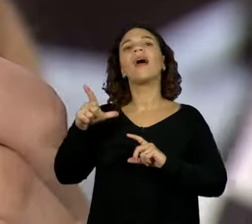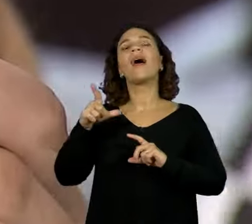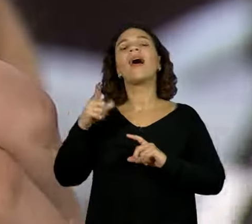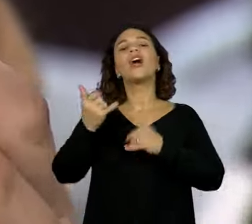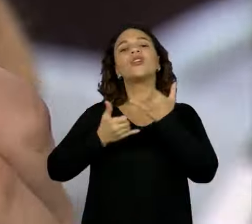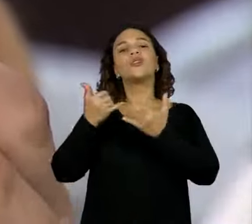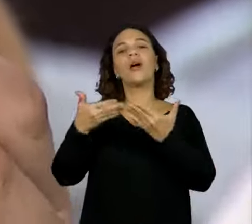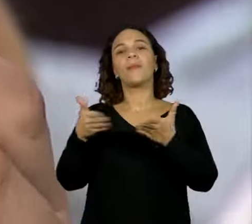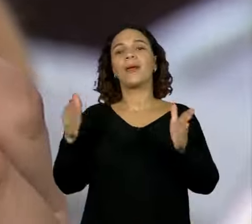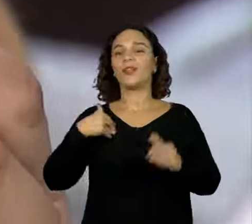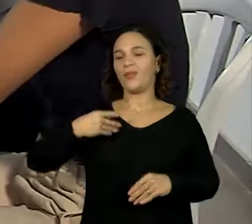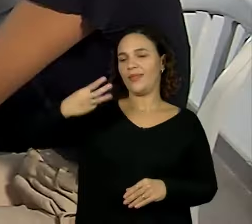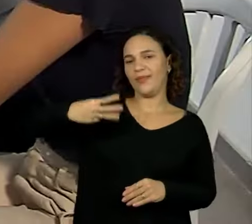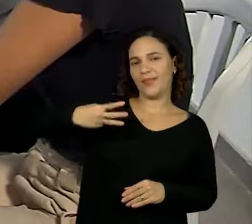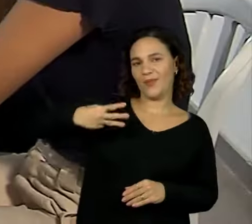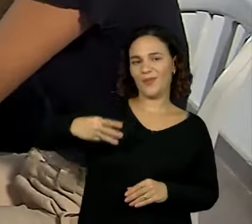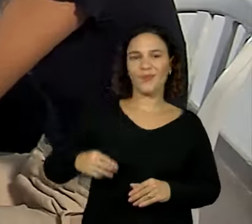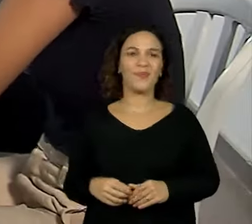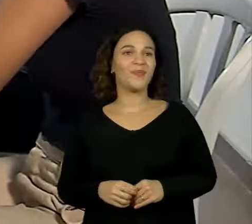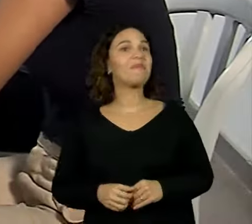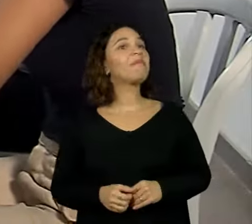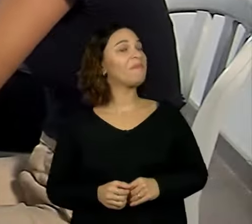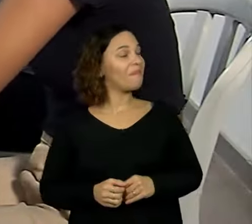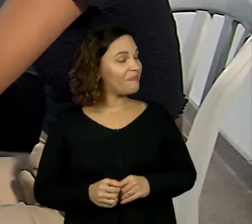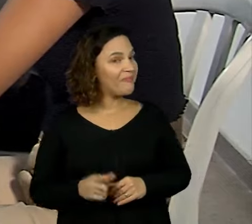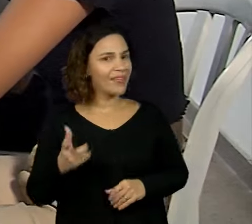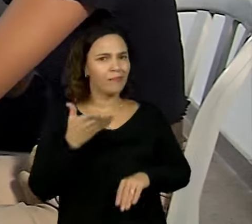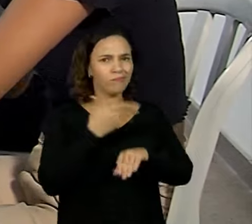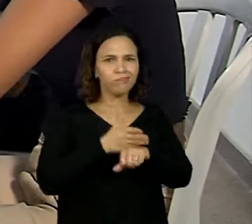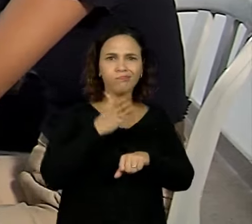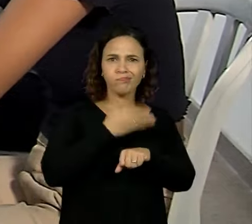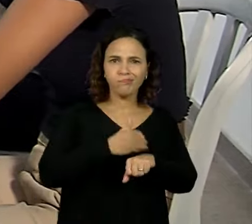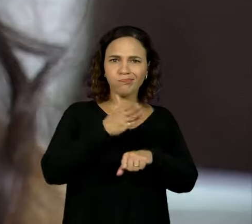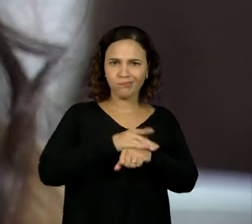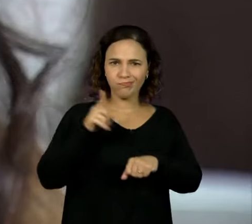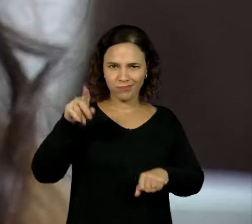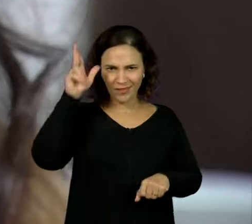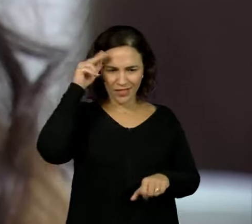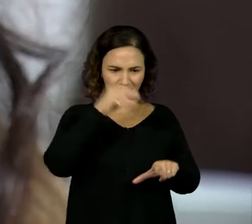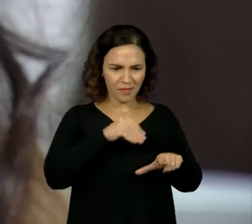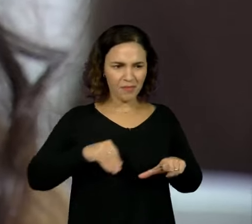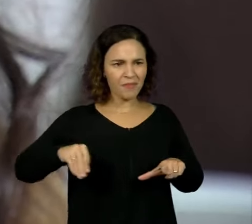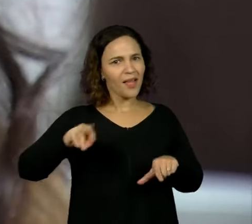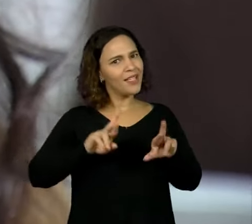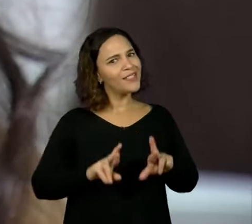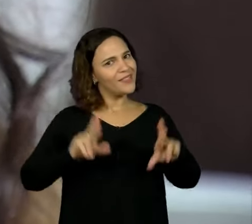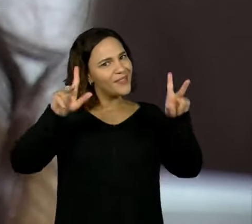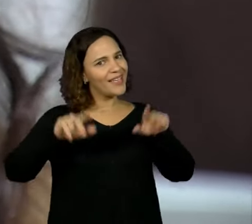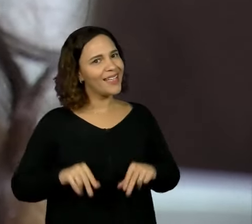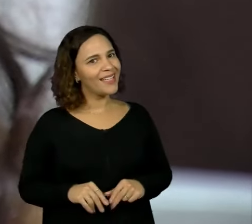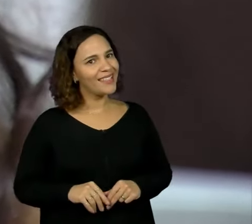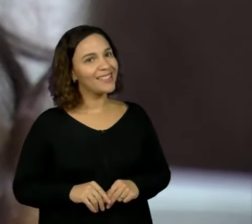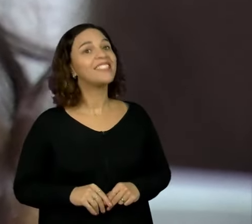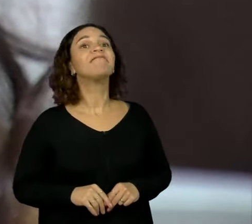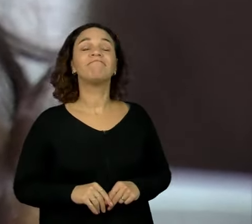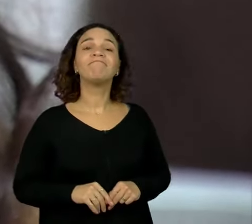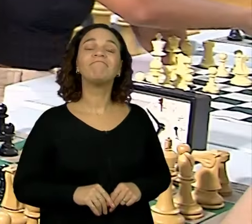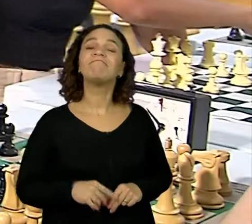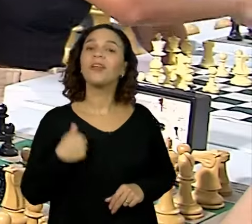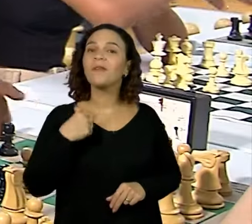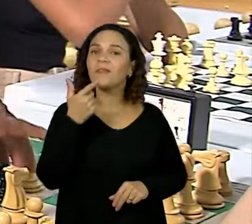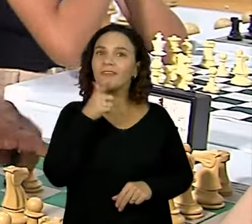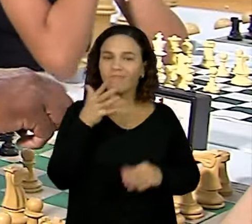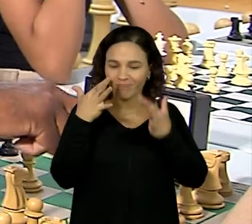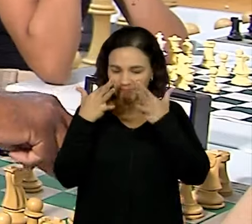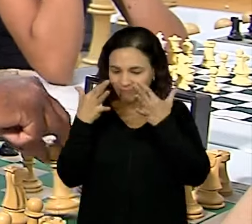e fiquei em terceiro lugar. E treinar xadrez aqui no CEL é diferente. No CEL eu consigo me concentrar